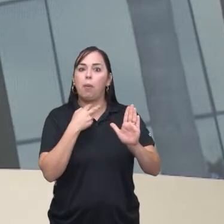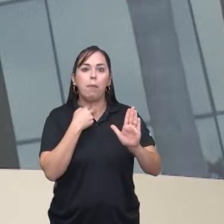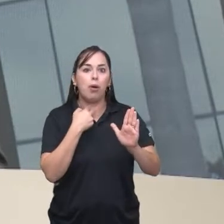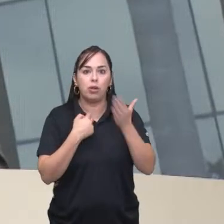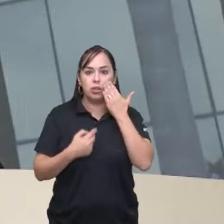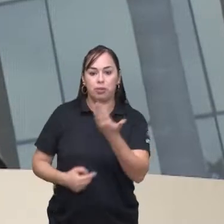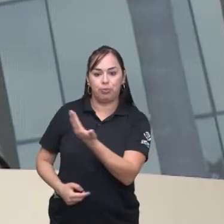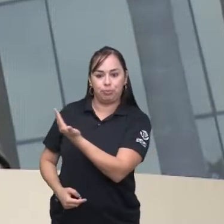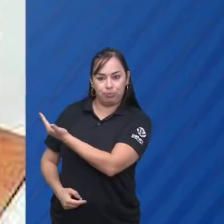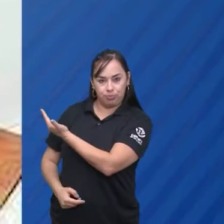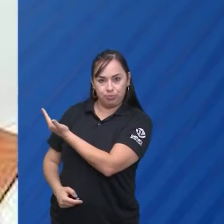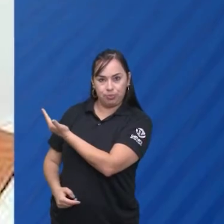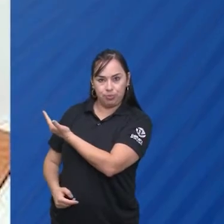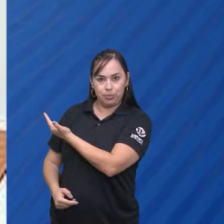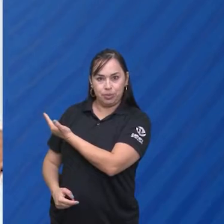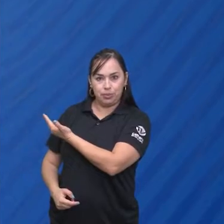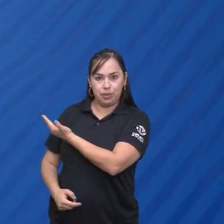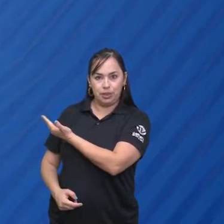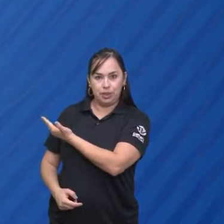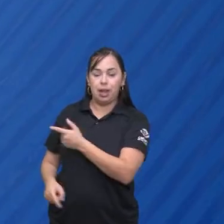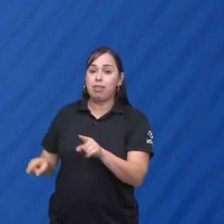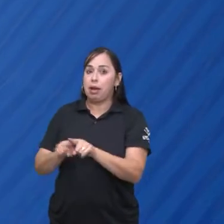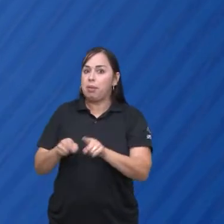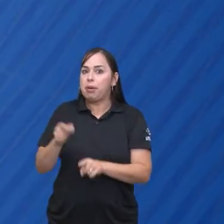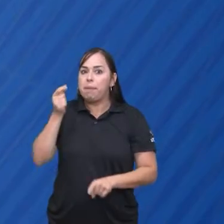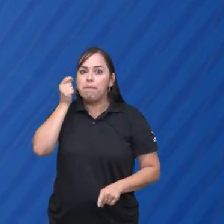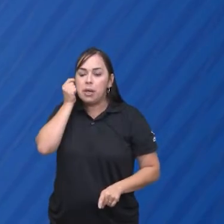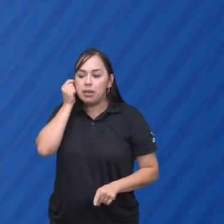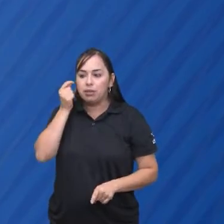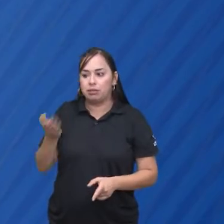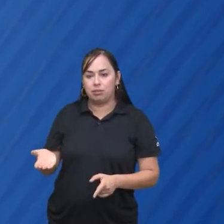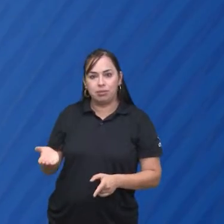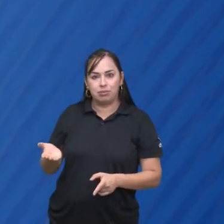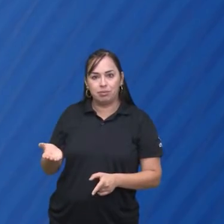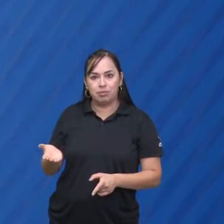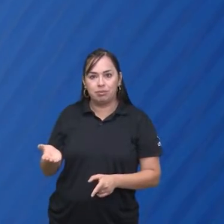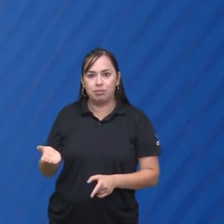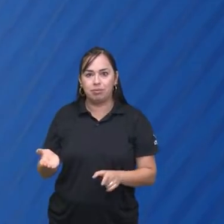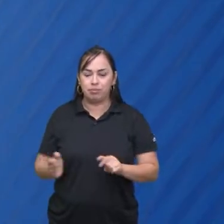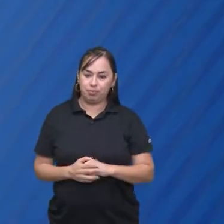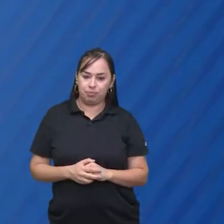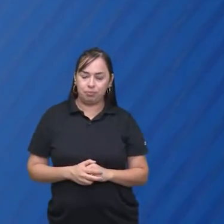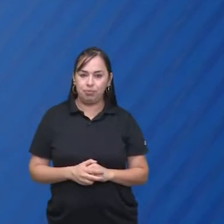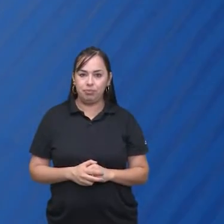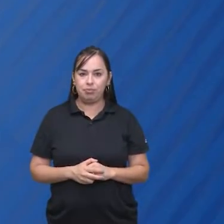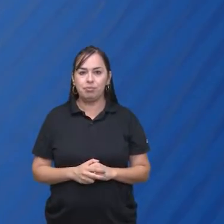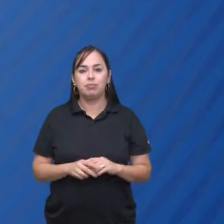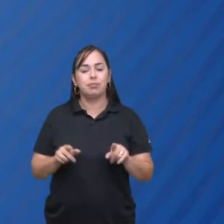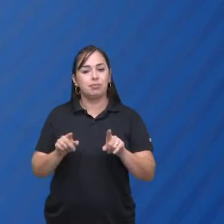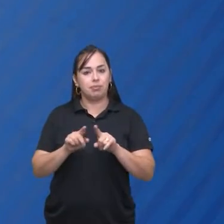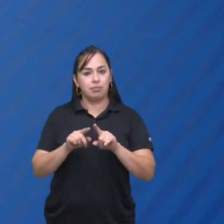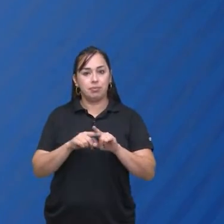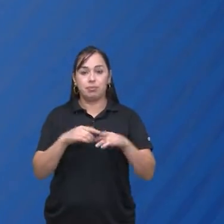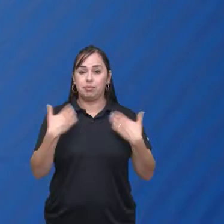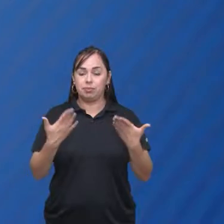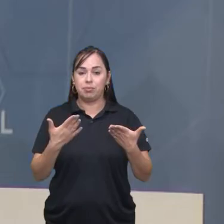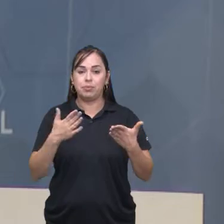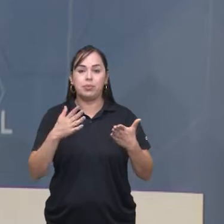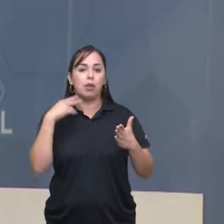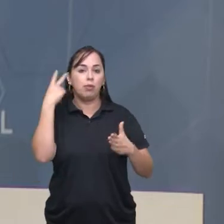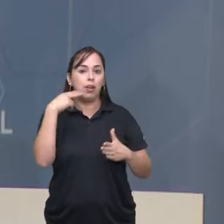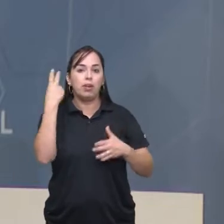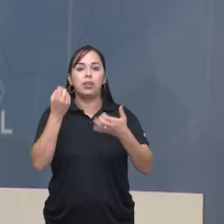vereador Fernando Petit que proíbe a realização de tatuagens e a colocação de piercings com fins estéticos em